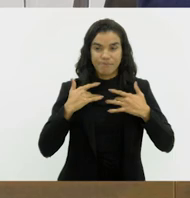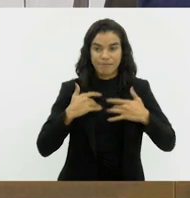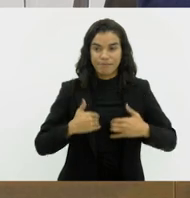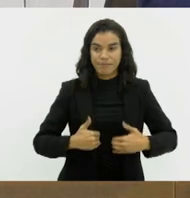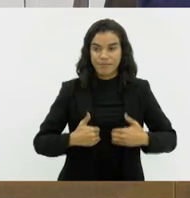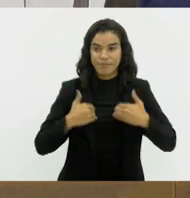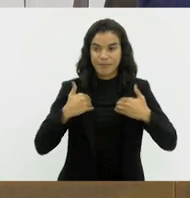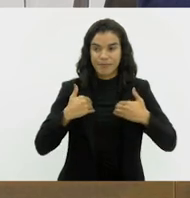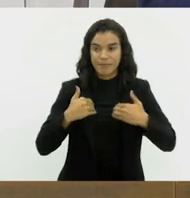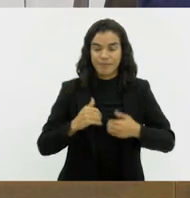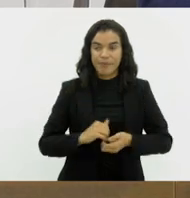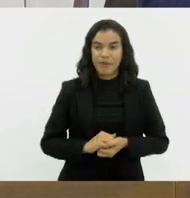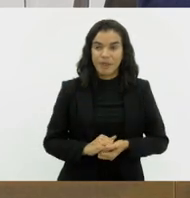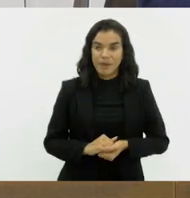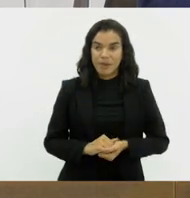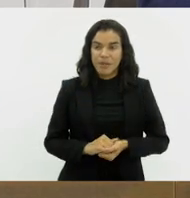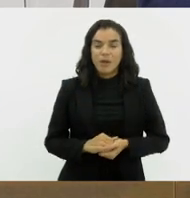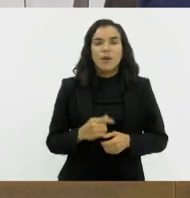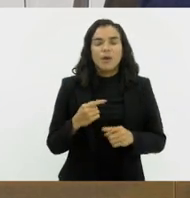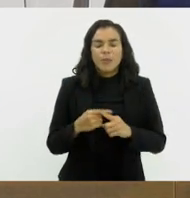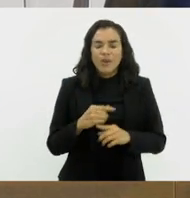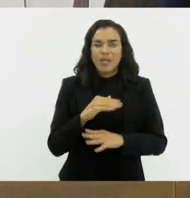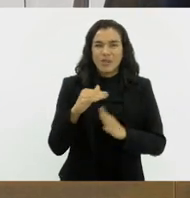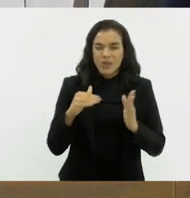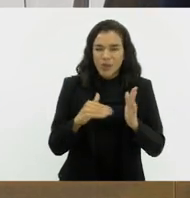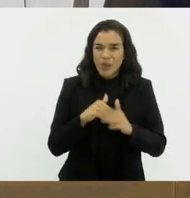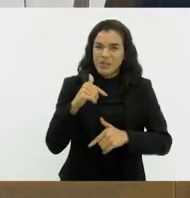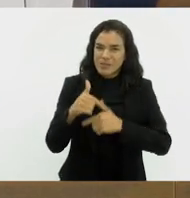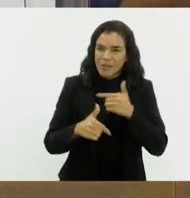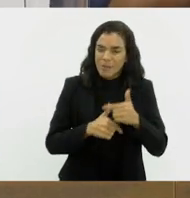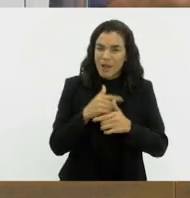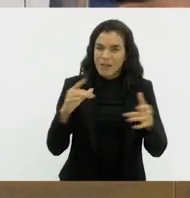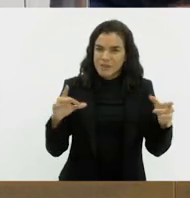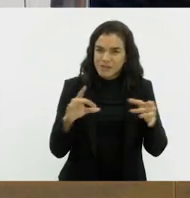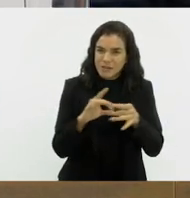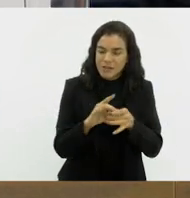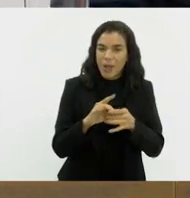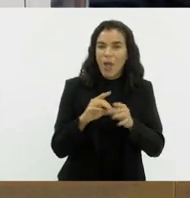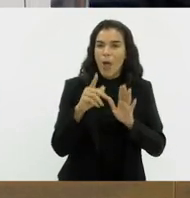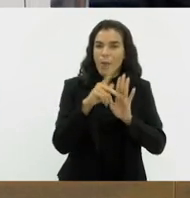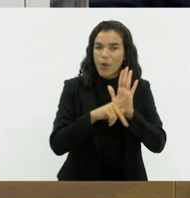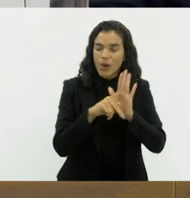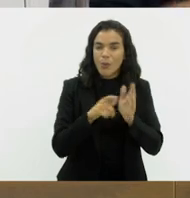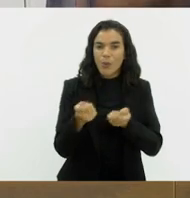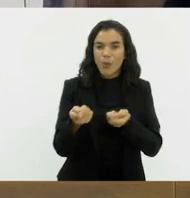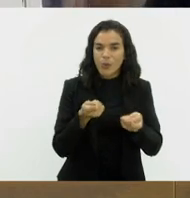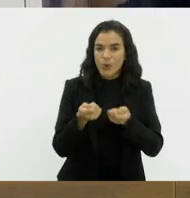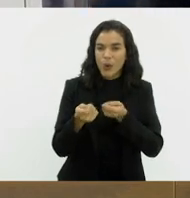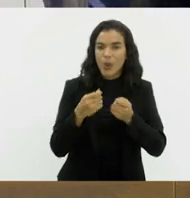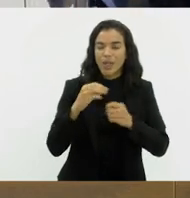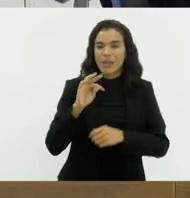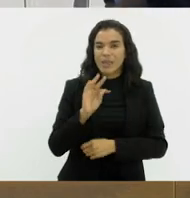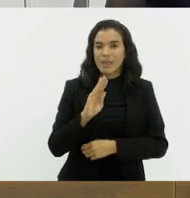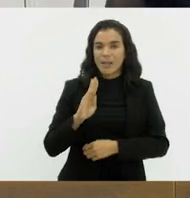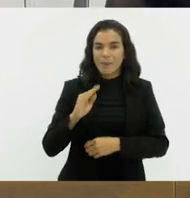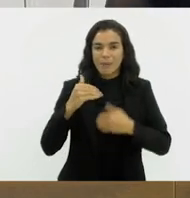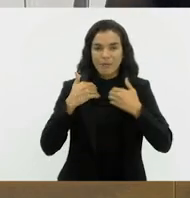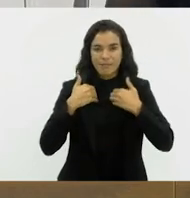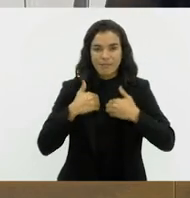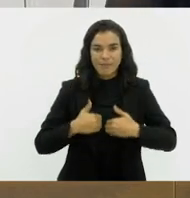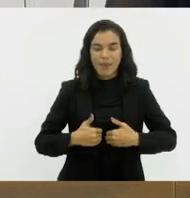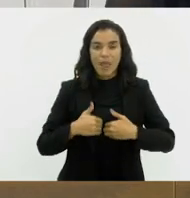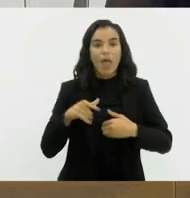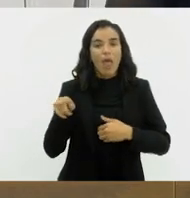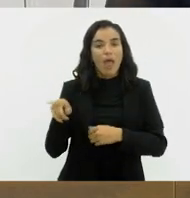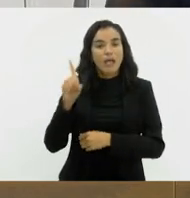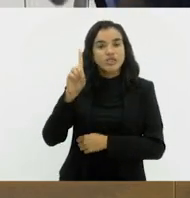só. Também, por que que todas as atividades associadas e relacionadas ao Programa de Controle da Tuberculose na prisão é feita